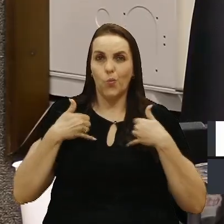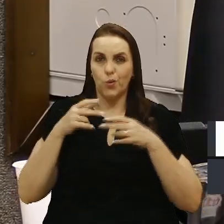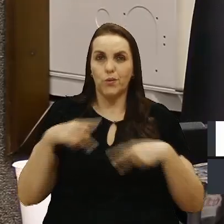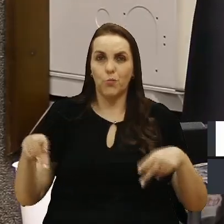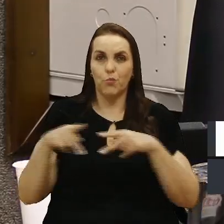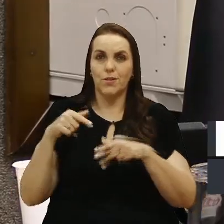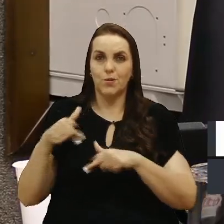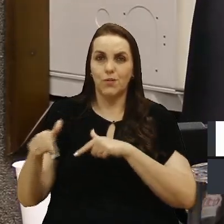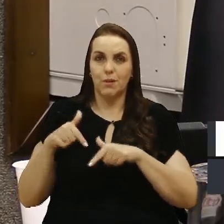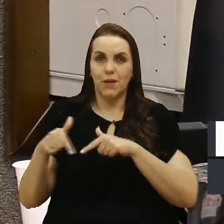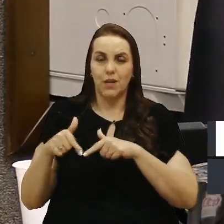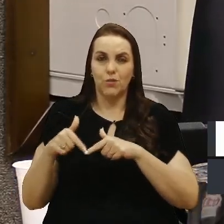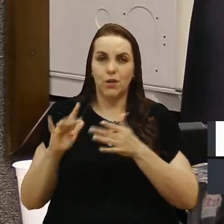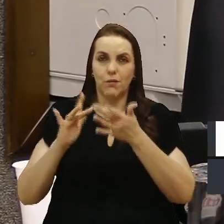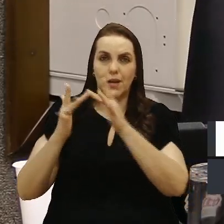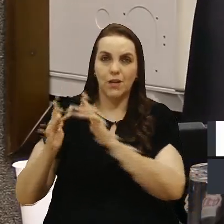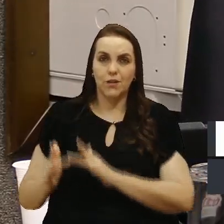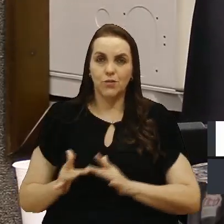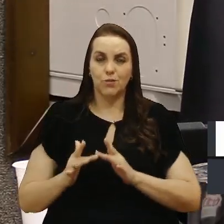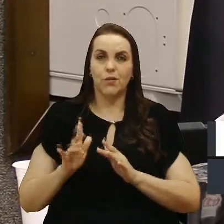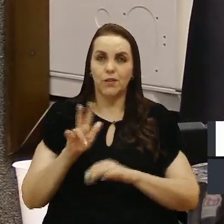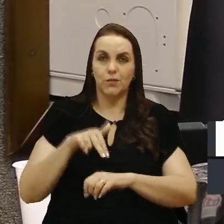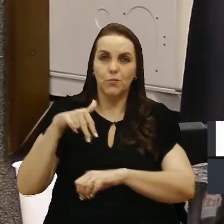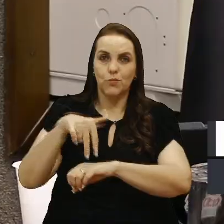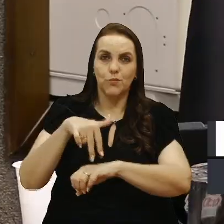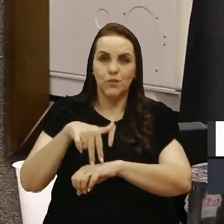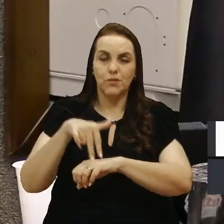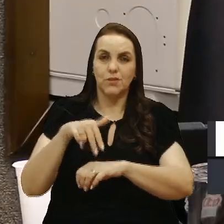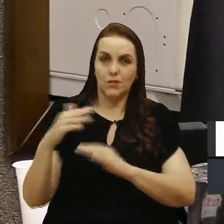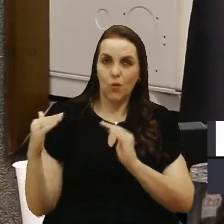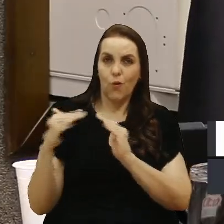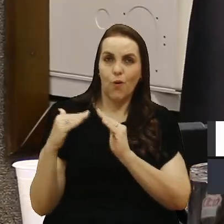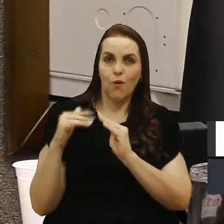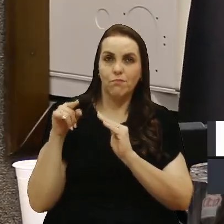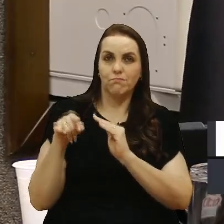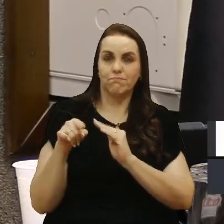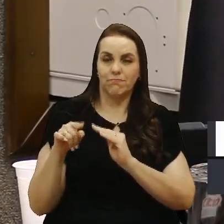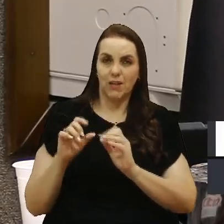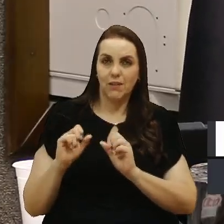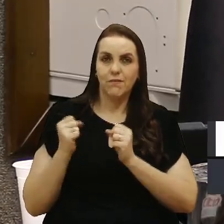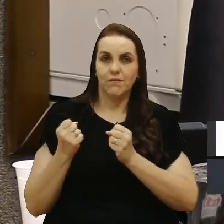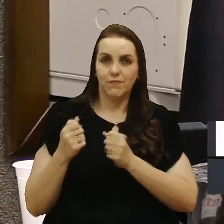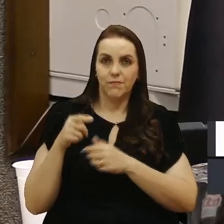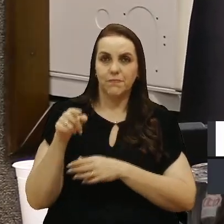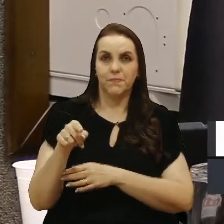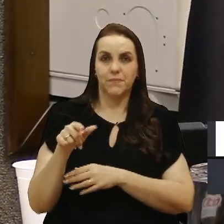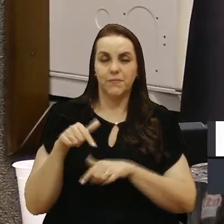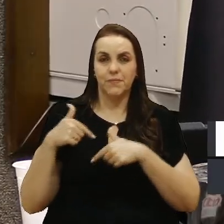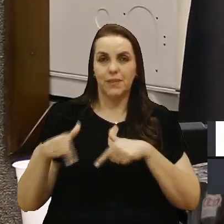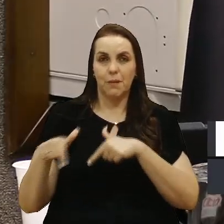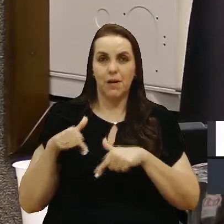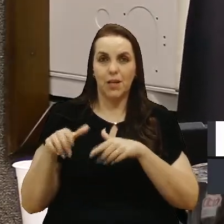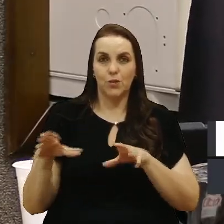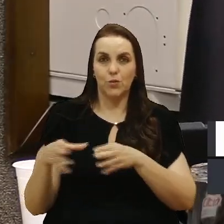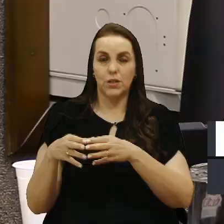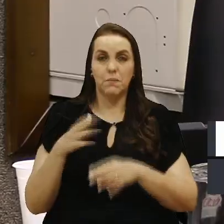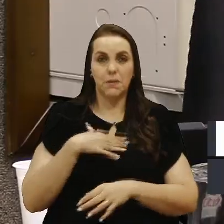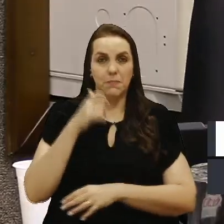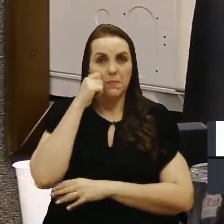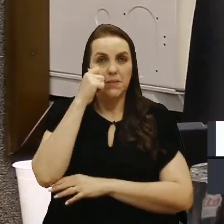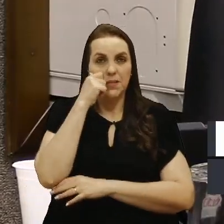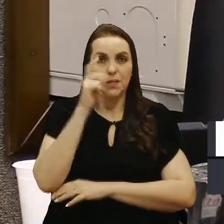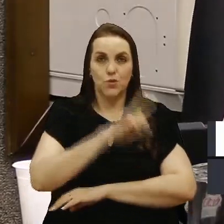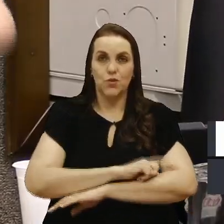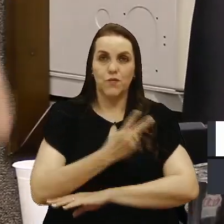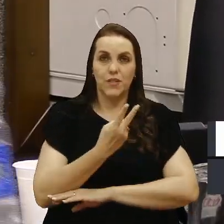com eles e, mais do que isso, se posicionando a favor deles quando for necessário. Então, vereador Jack, conte com a minha presença no dia 26, conte com a presença